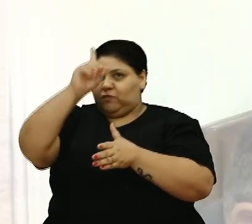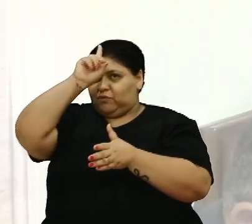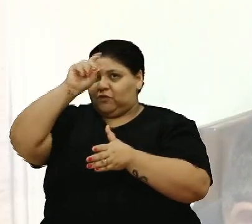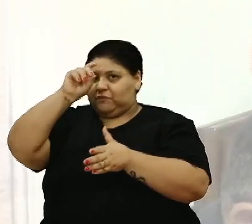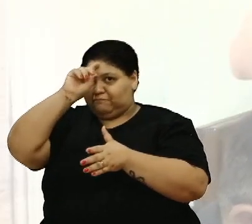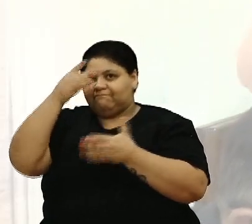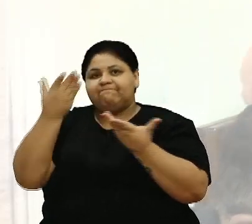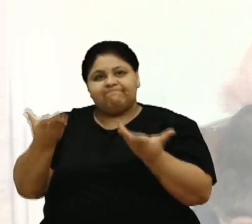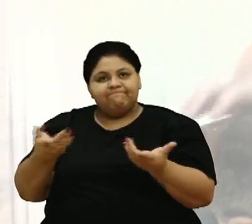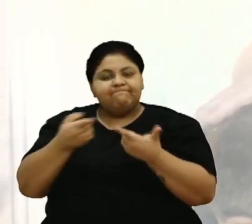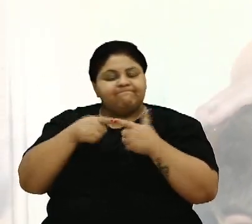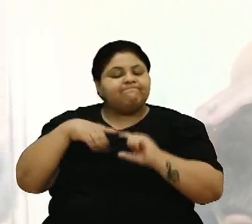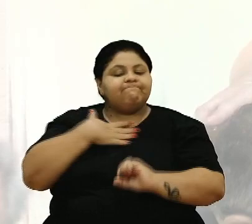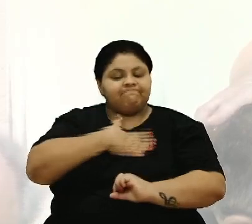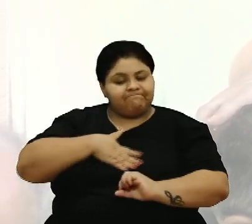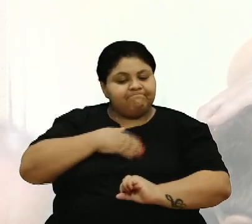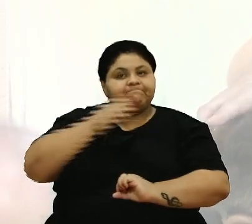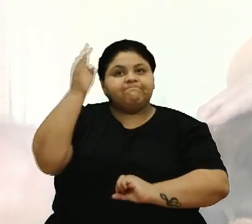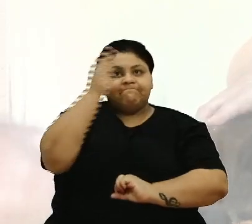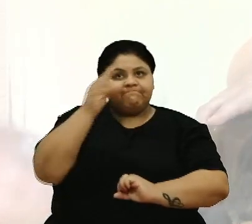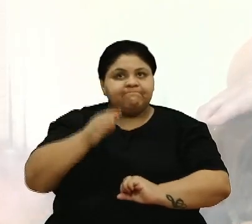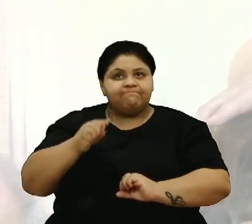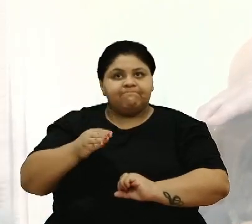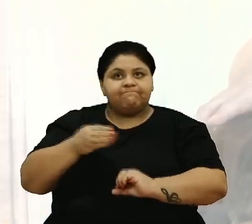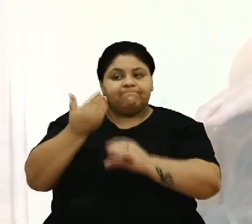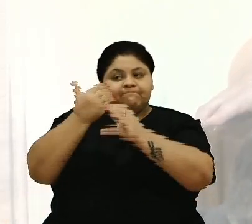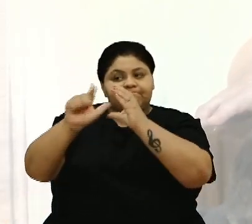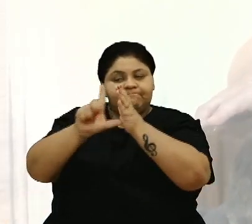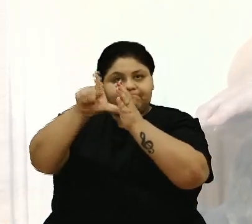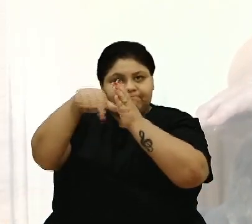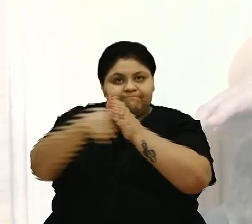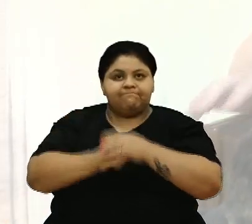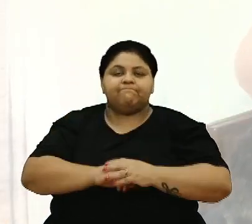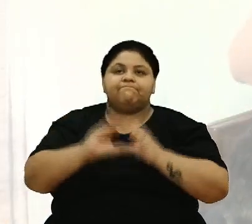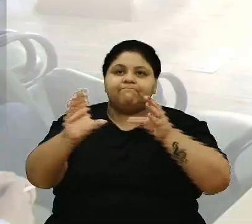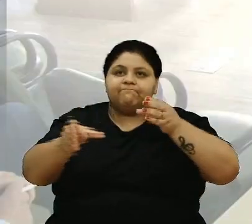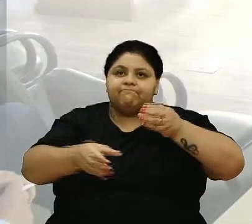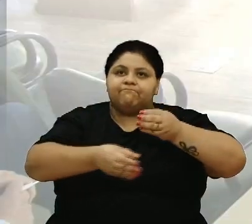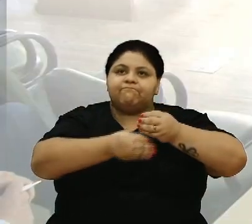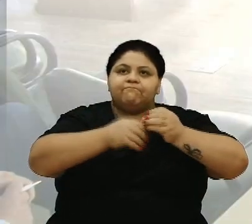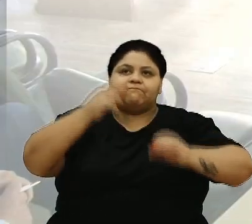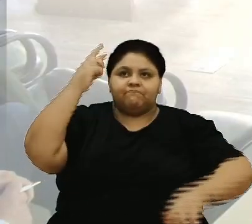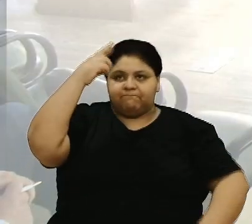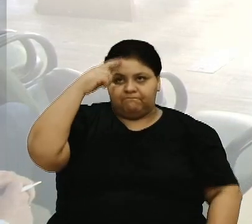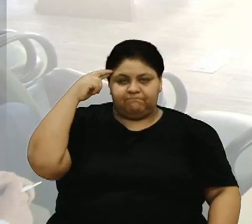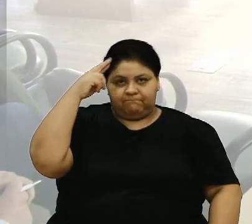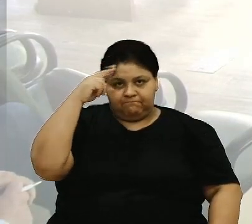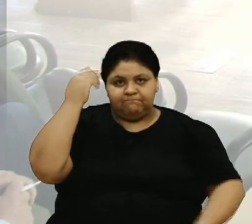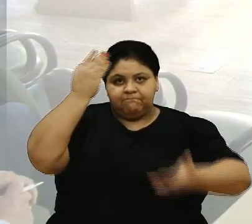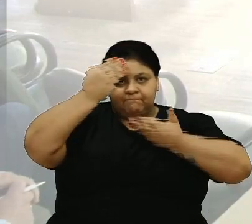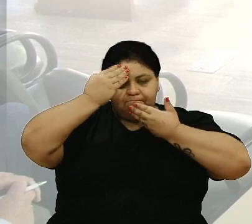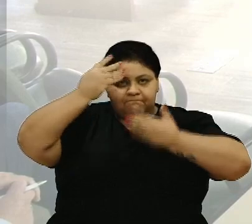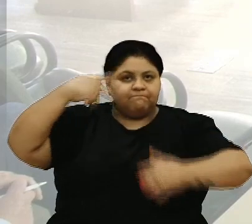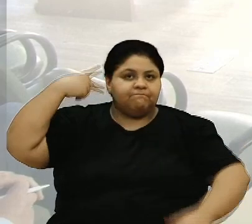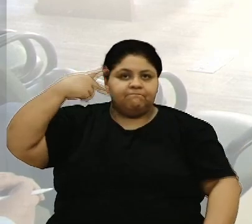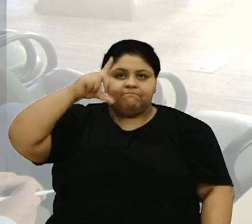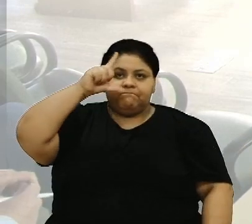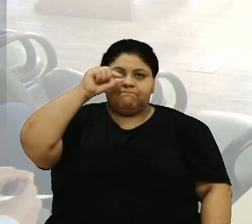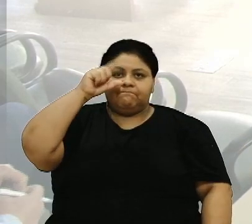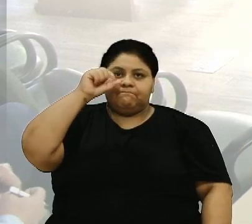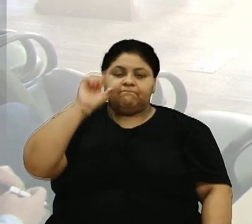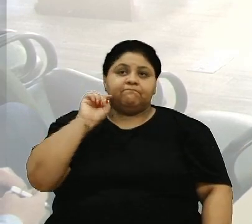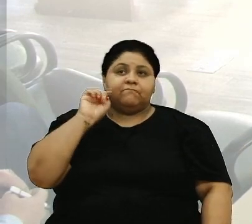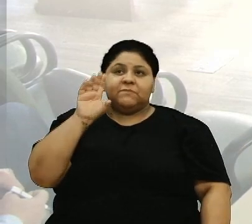é a forma que o Brasil tem para ser destinado depois. Sua parte, vereador. Obrigado, vereador Scalco. Mas só para dizer que não tem